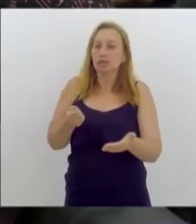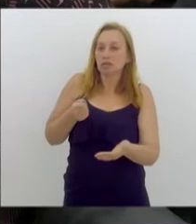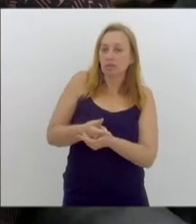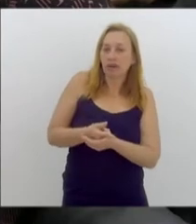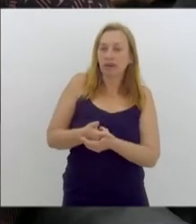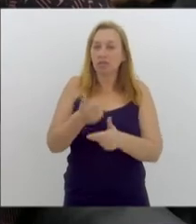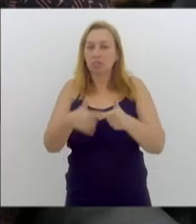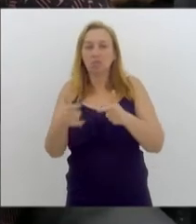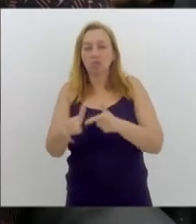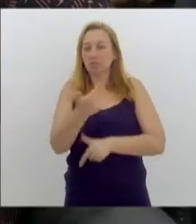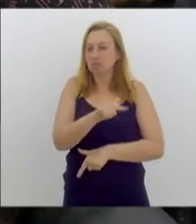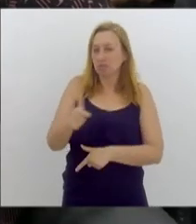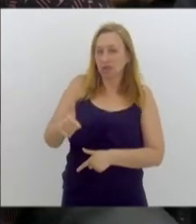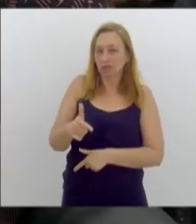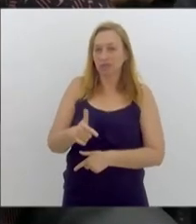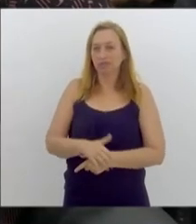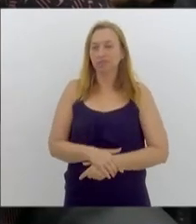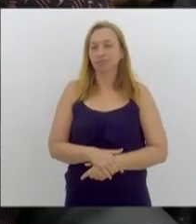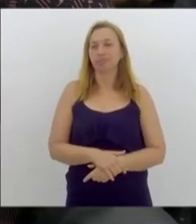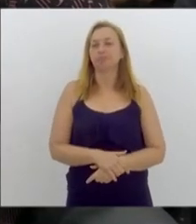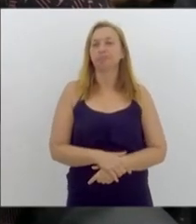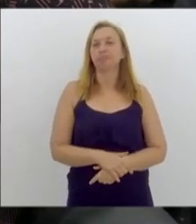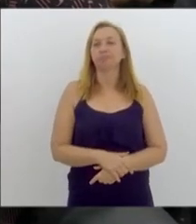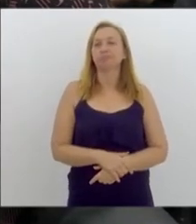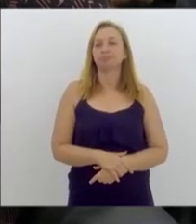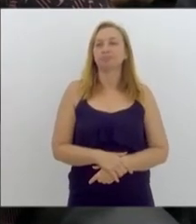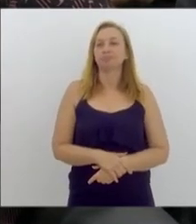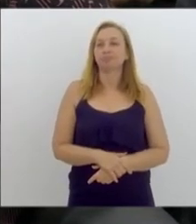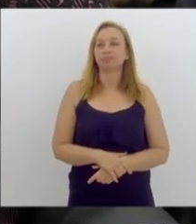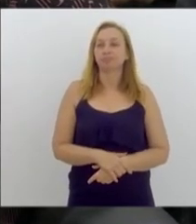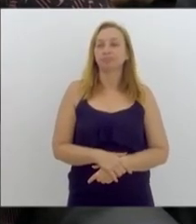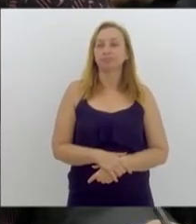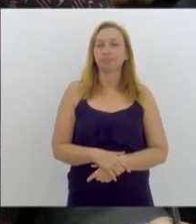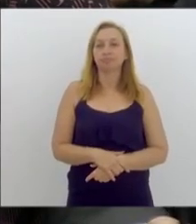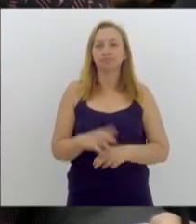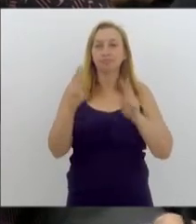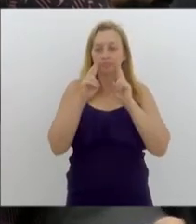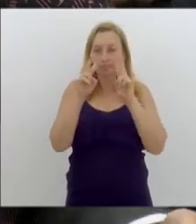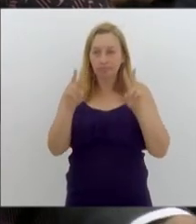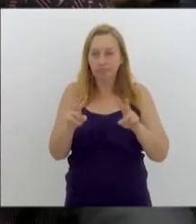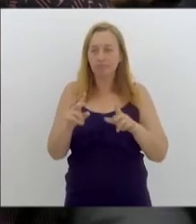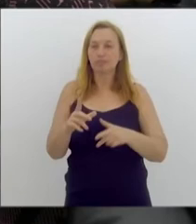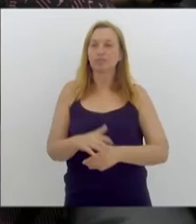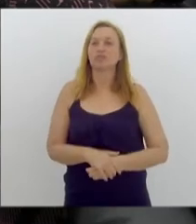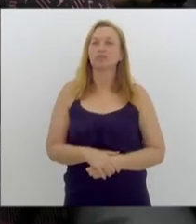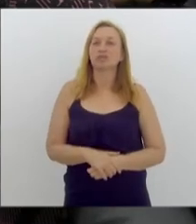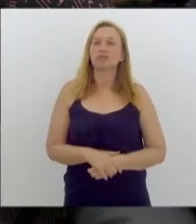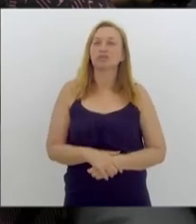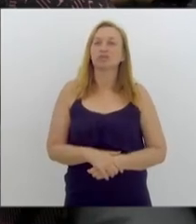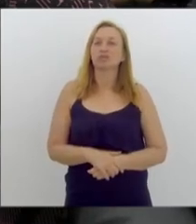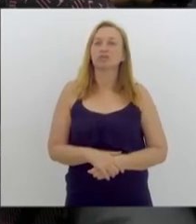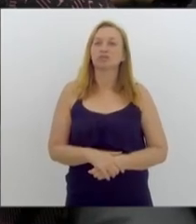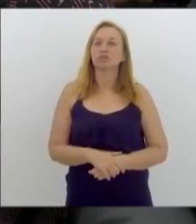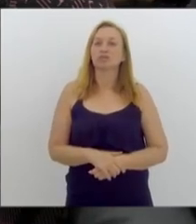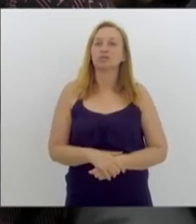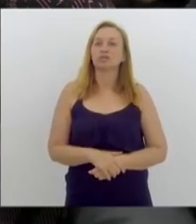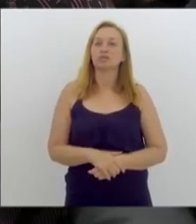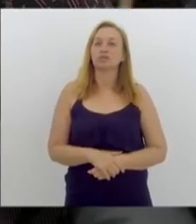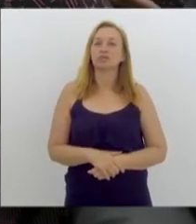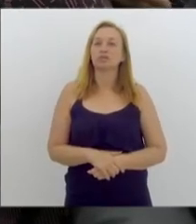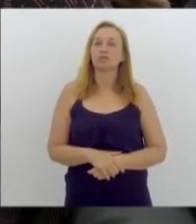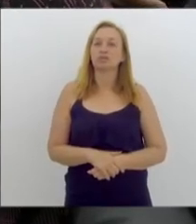sem nenhum problema sem nenhum percalço haja Vista que nós temos no caso do